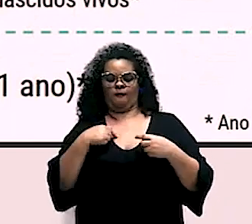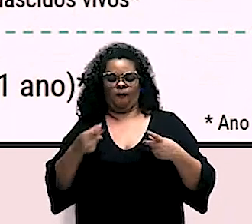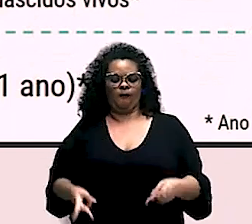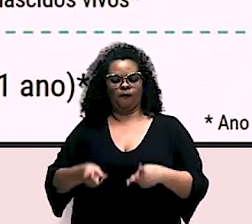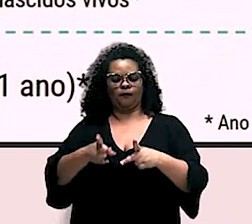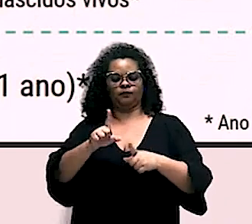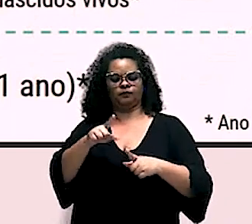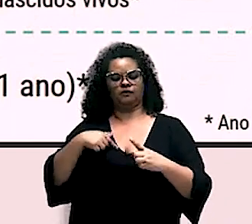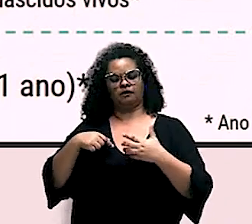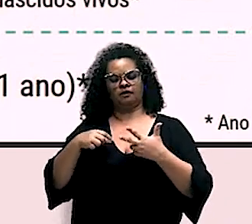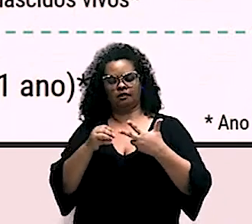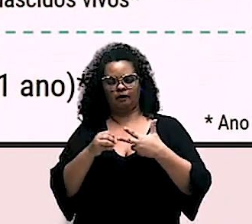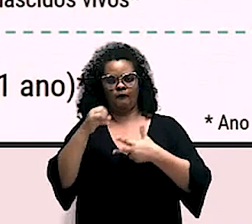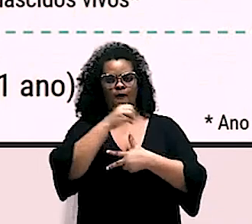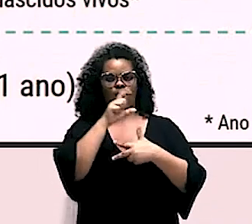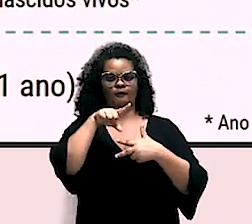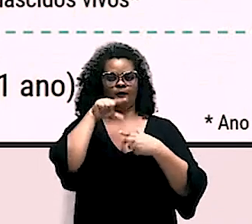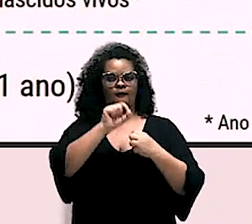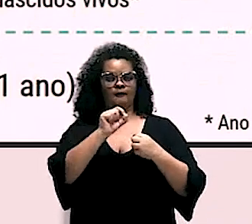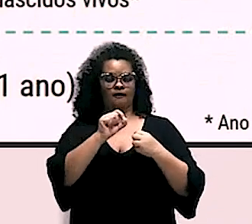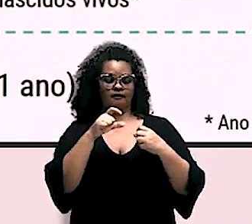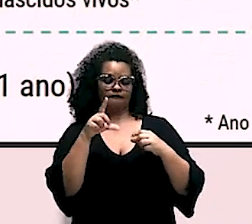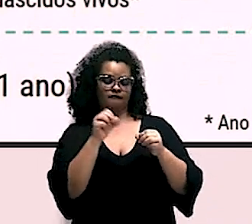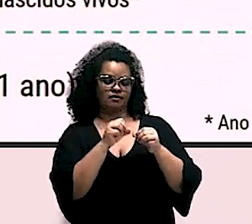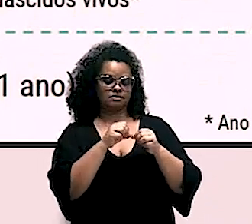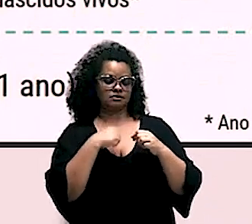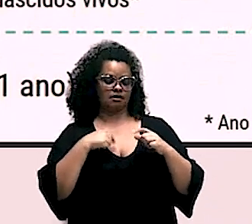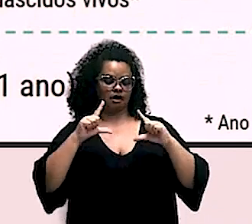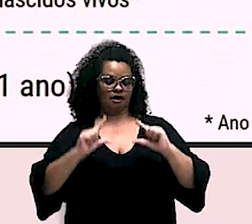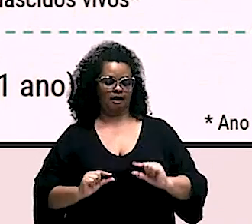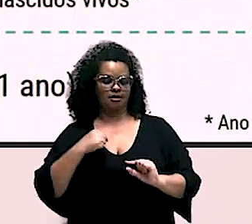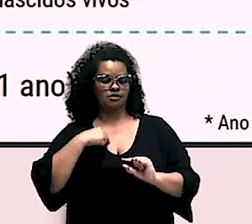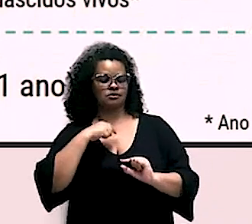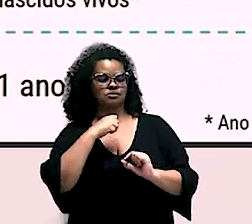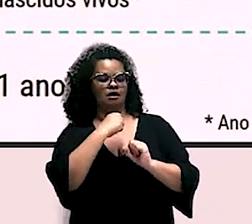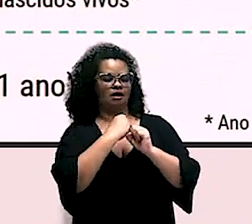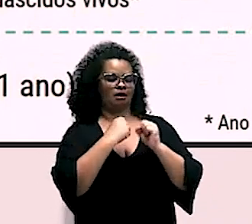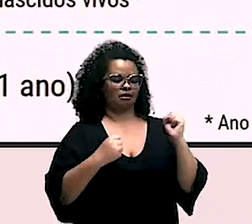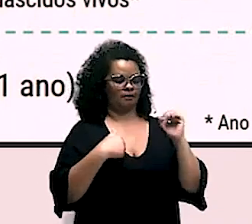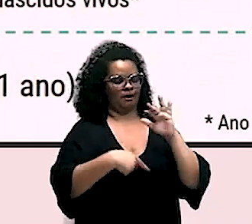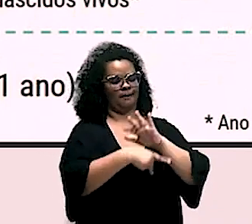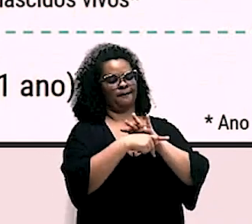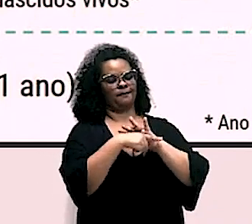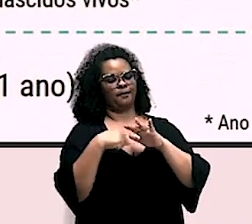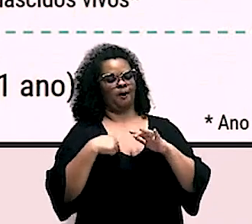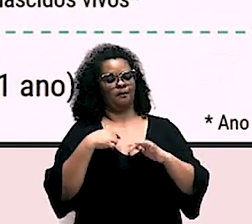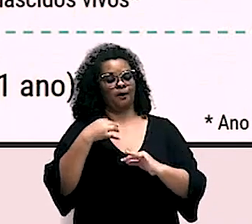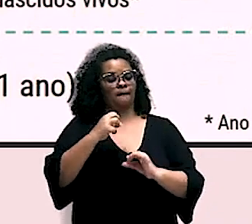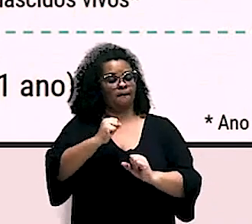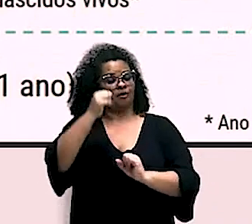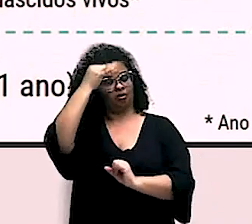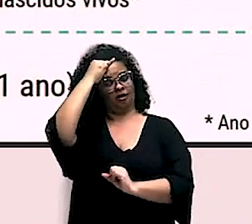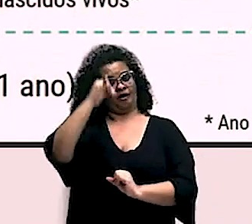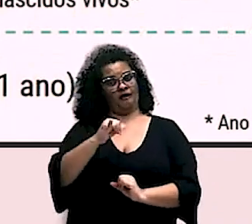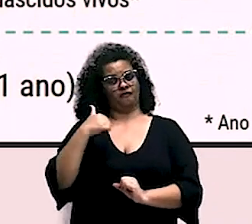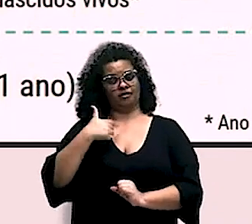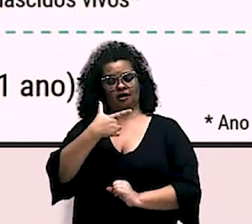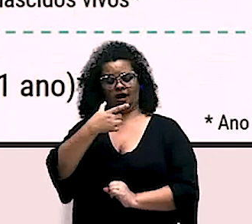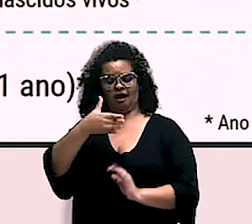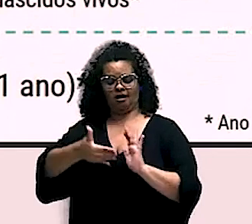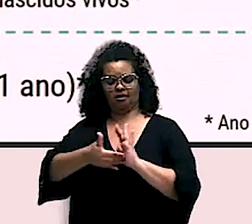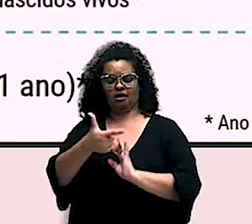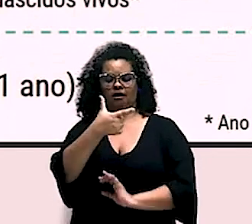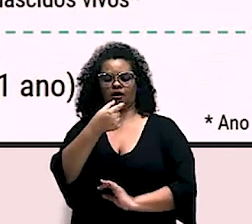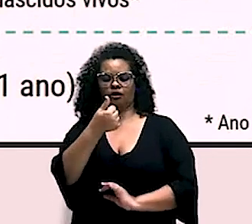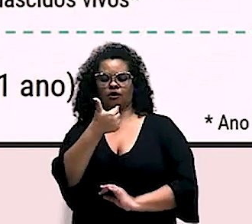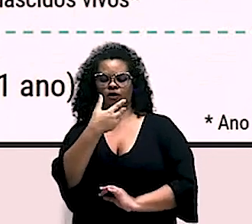estabelece metas de redução das mortes por causas evitáveis até 2030, a gente vê que no Brasil, apesar do